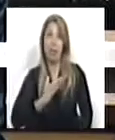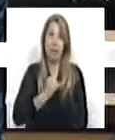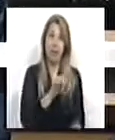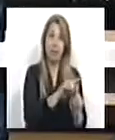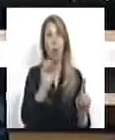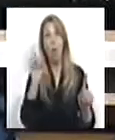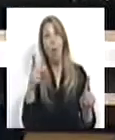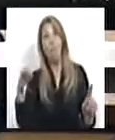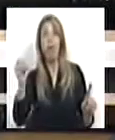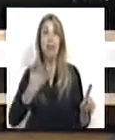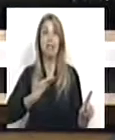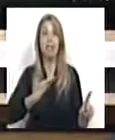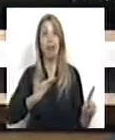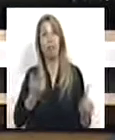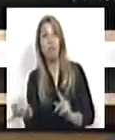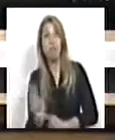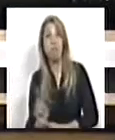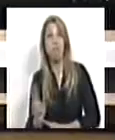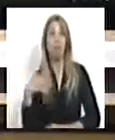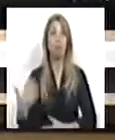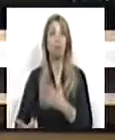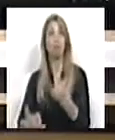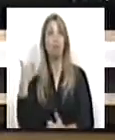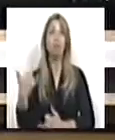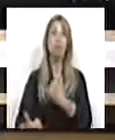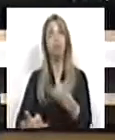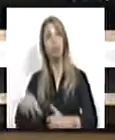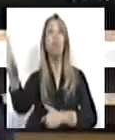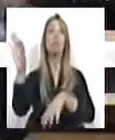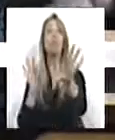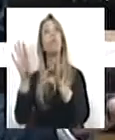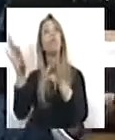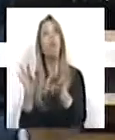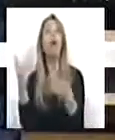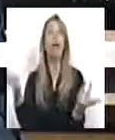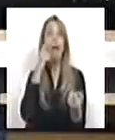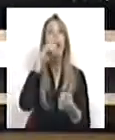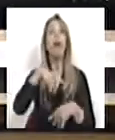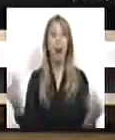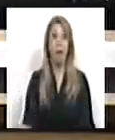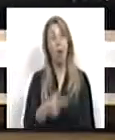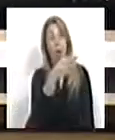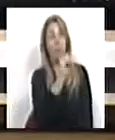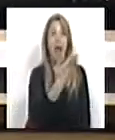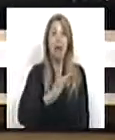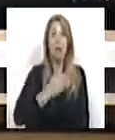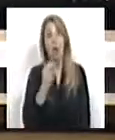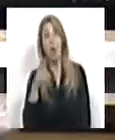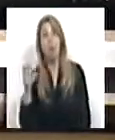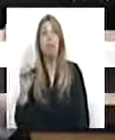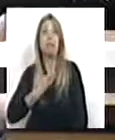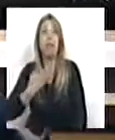o bilhete ao PSD. Nomeação atrás de nomeação, atrás de nomeação, ora saía o bilhete ao PSD, ora saía o bilhete ao